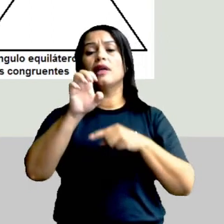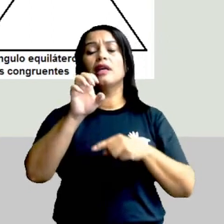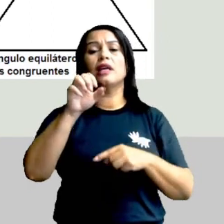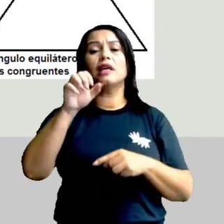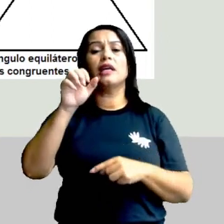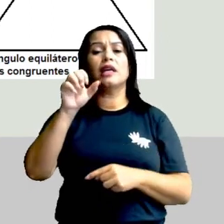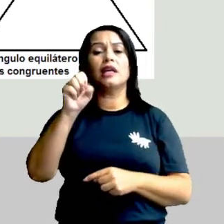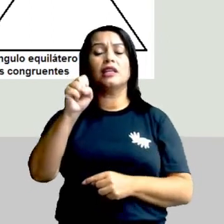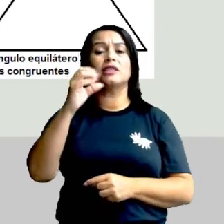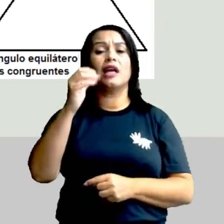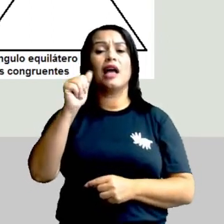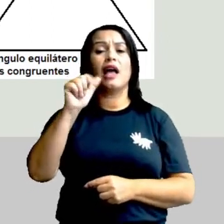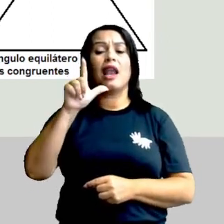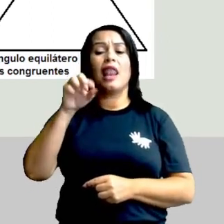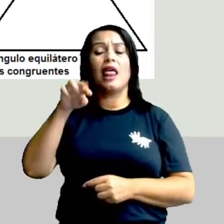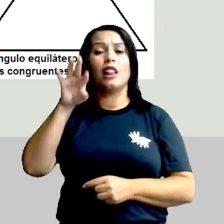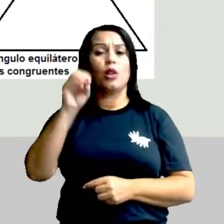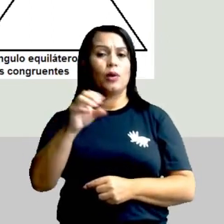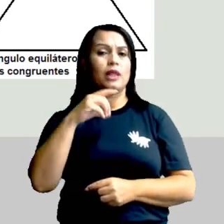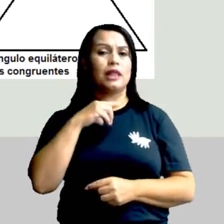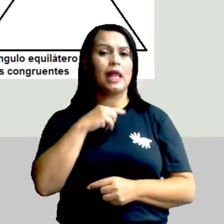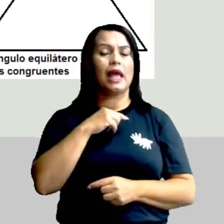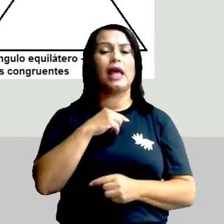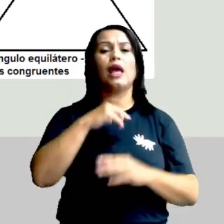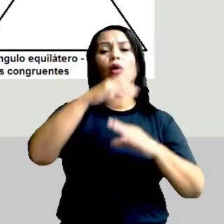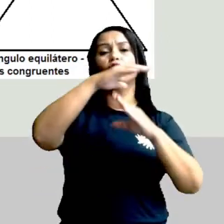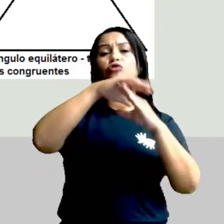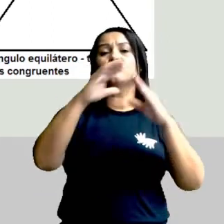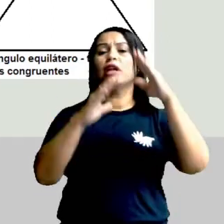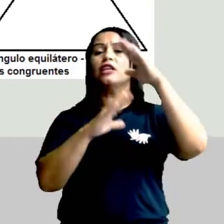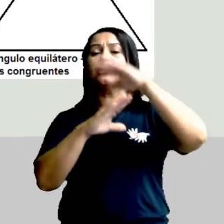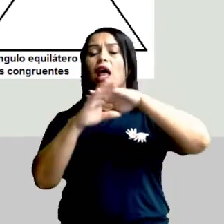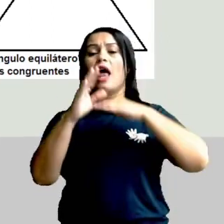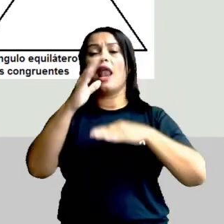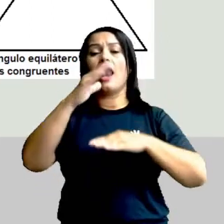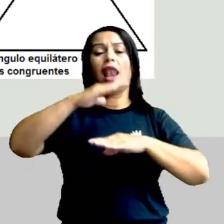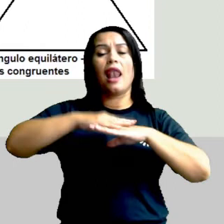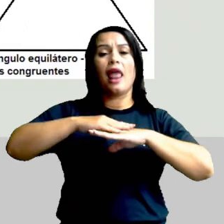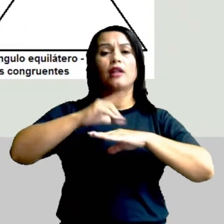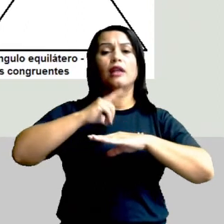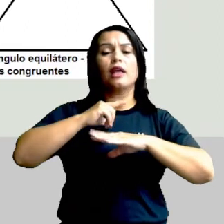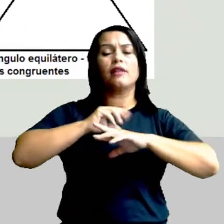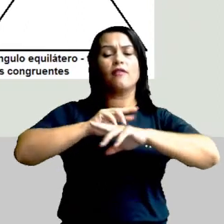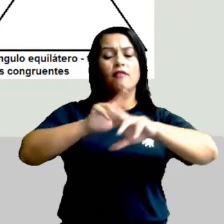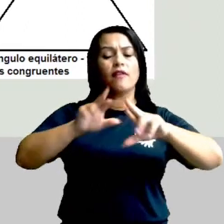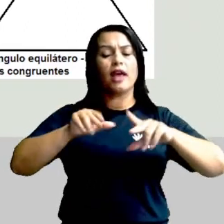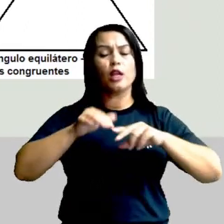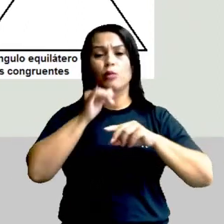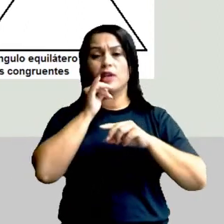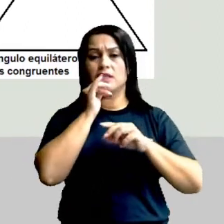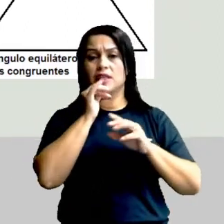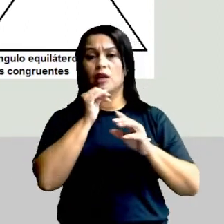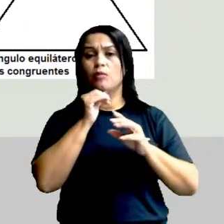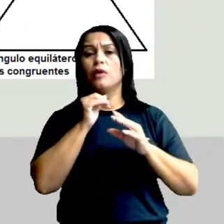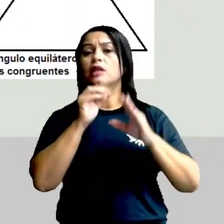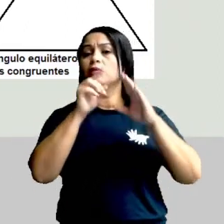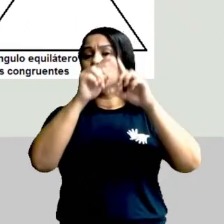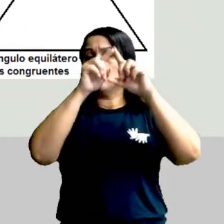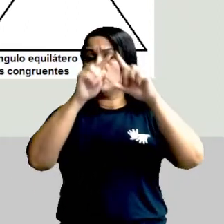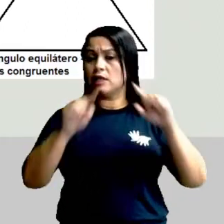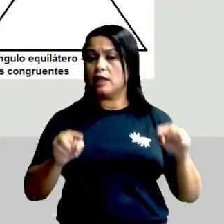três lados de medidas diferentes ou seja ele tem uns três lados com medidas diferentes por ele se fecha